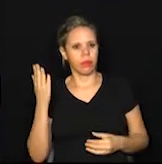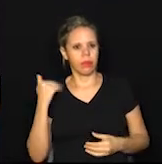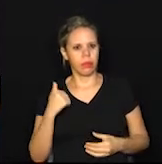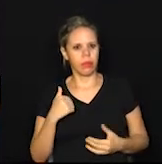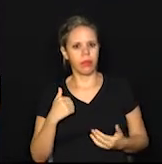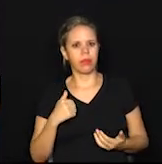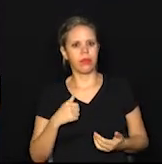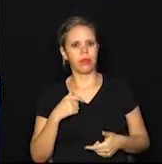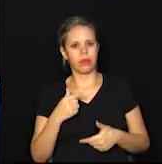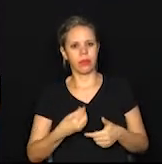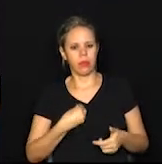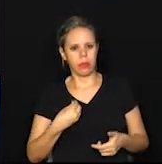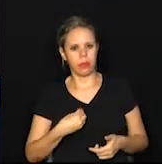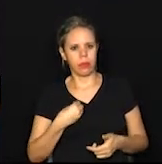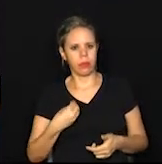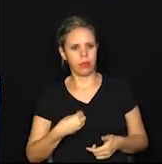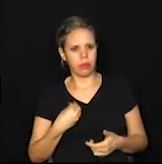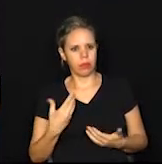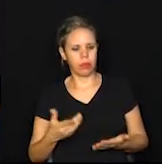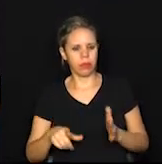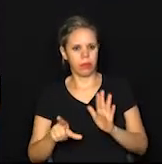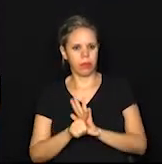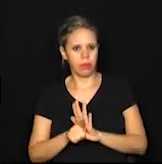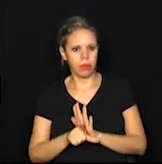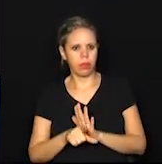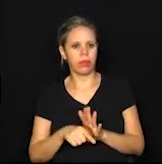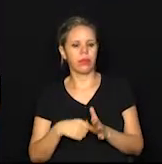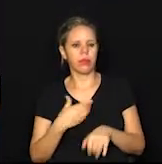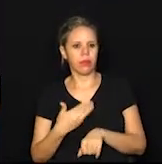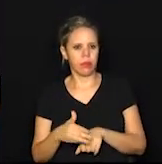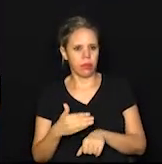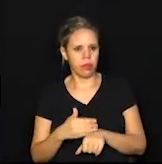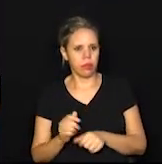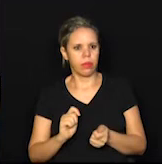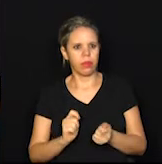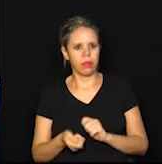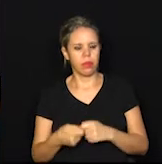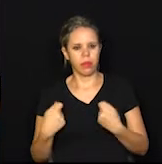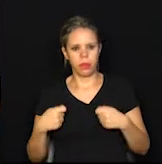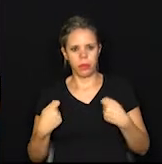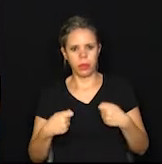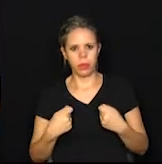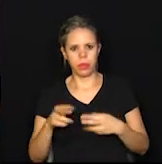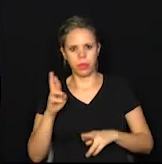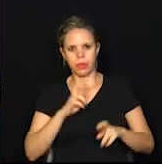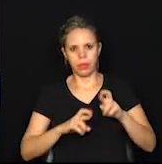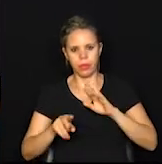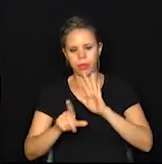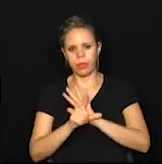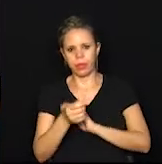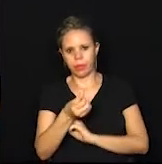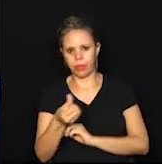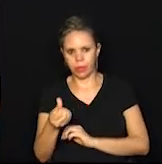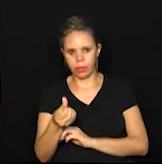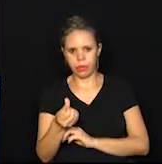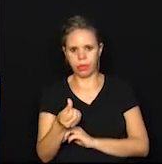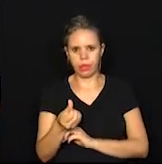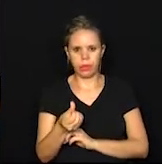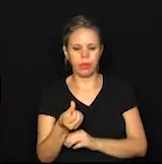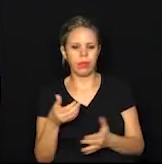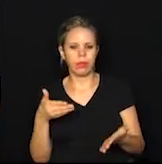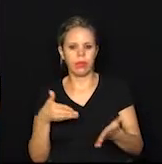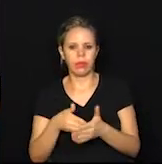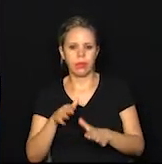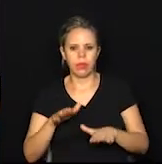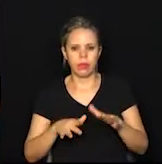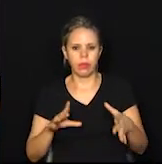dinâmico, a vida é dinâmica, e também a lei também tem que ser dinâmica, e a gente precisa rever essa Lei de 66, que impede, muitas vezes,